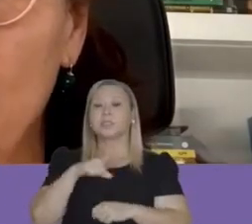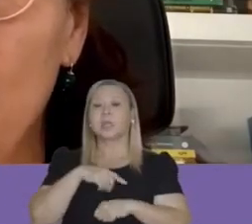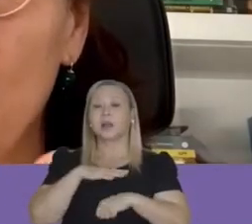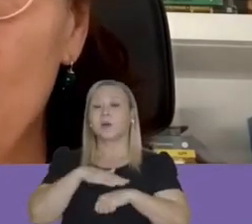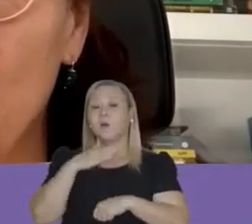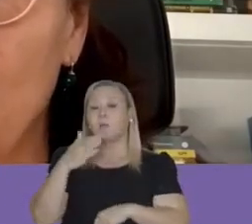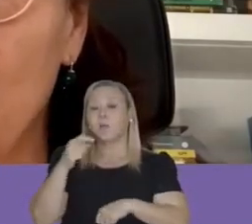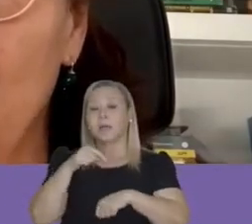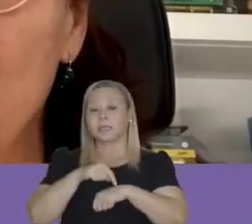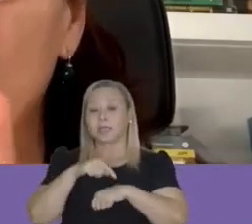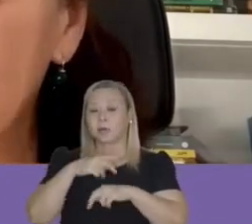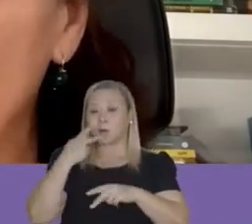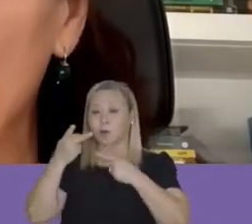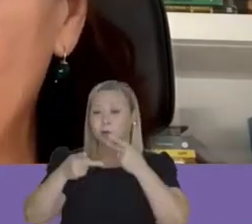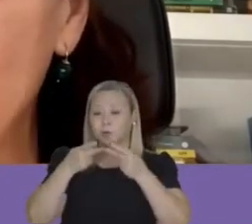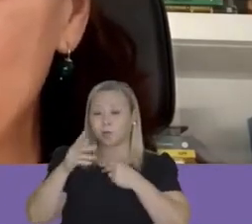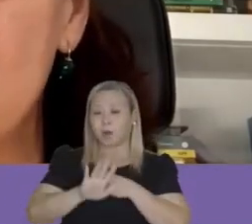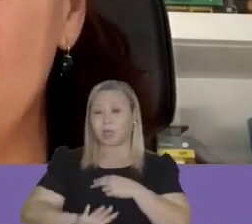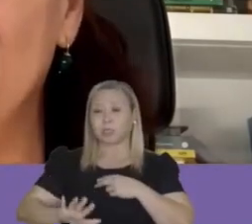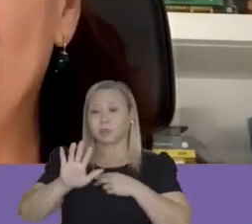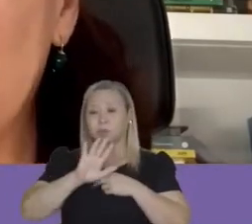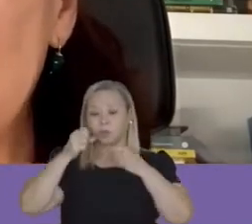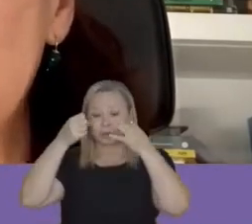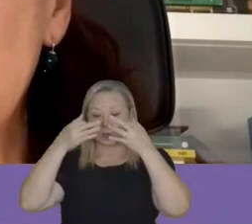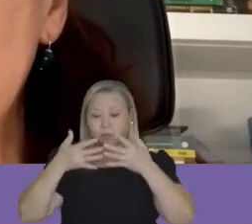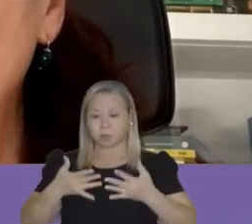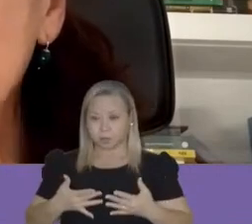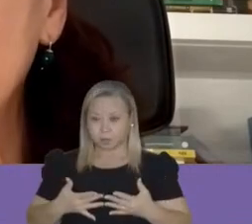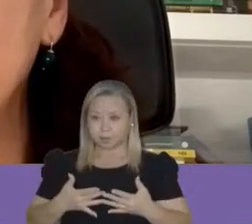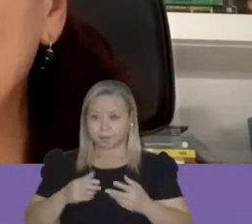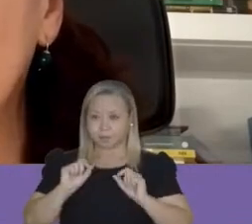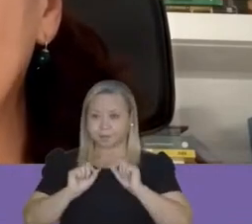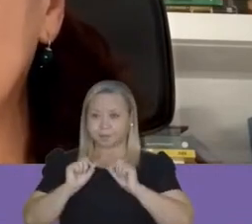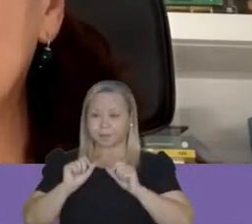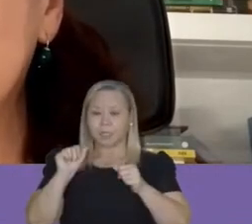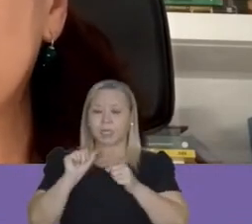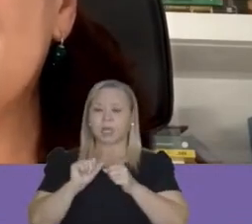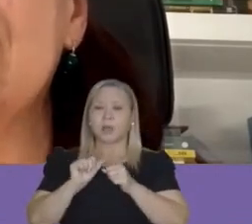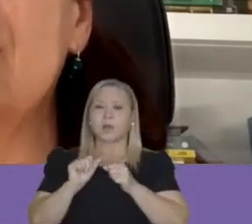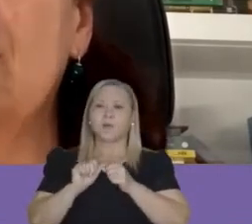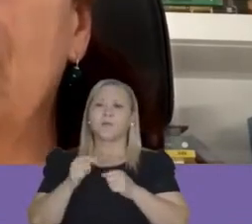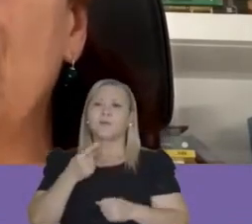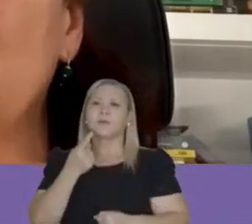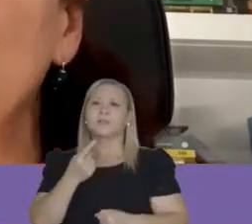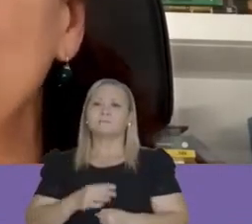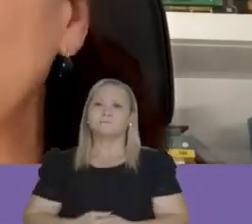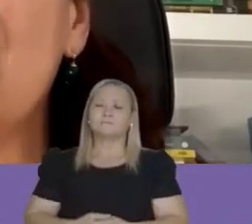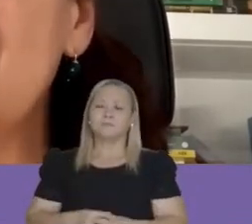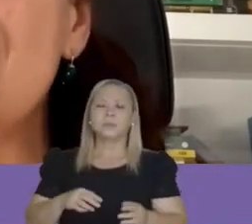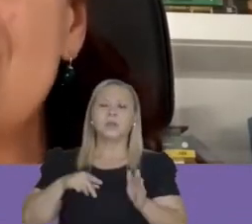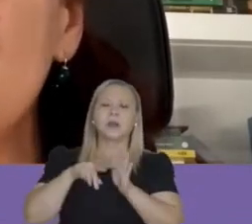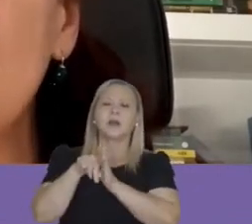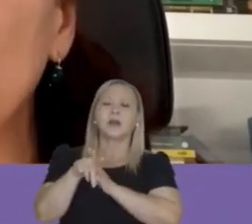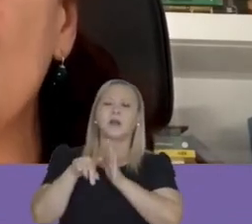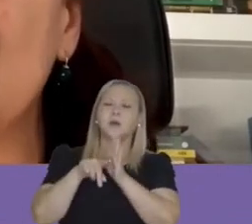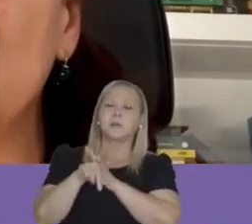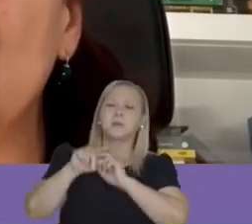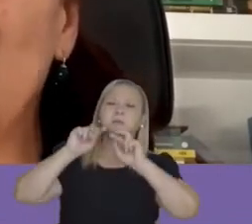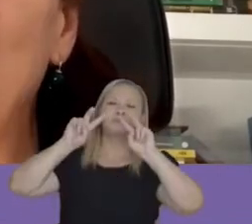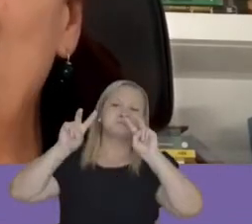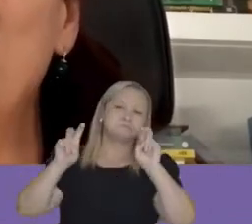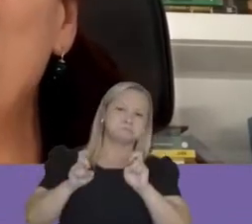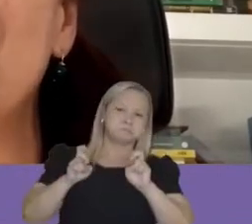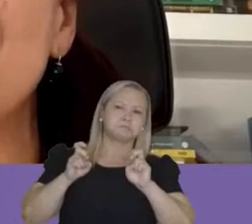tempo de falar do conjunto. Eu vou explicar o que eu quero dizer. Eu fiz aqui uma pergunta, uma